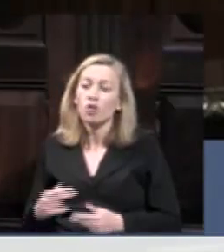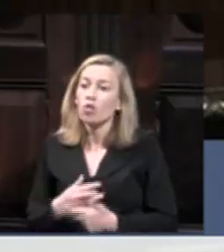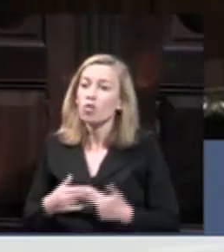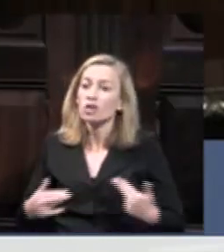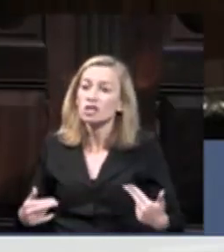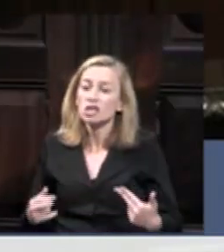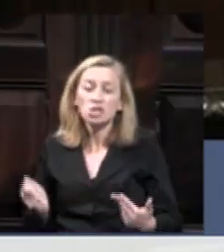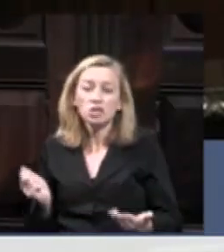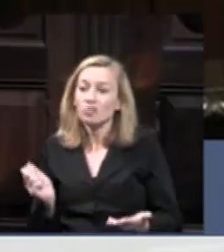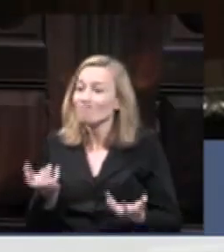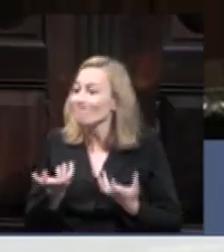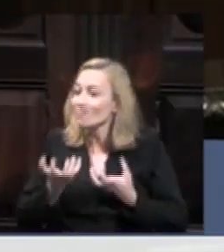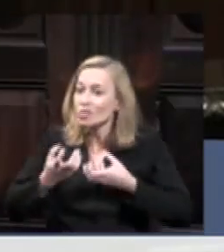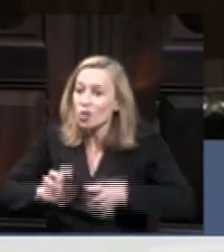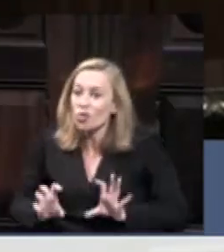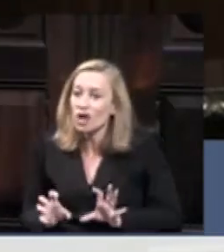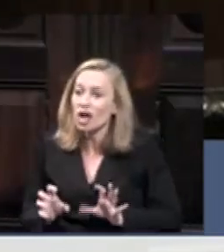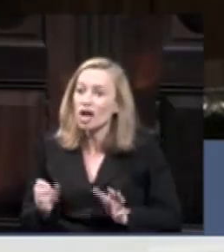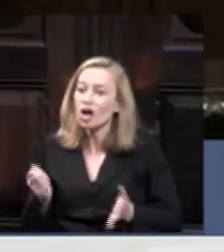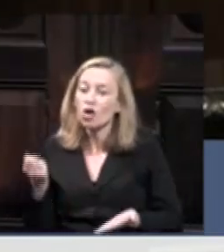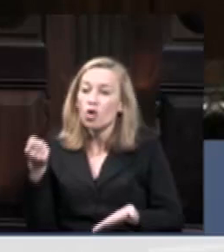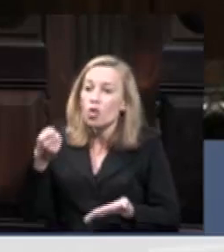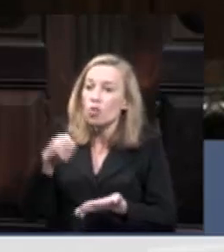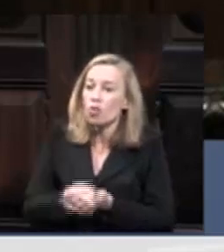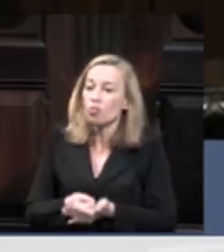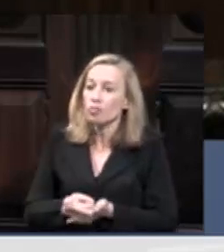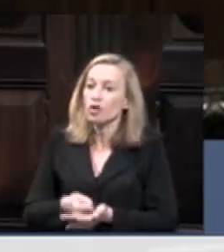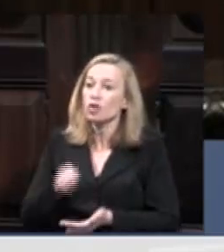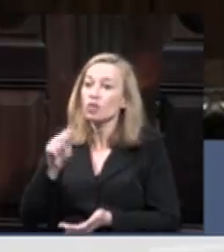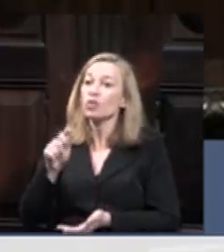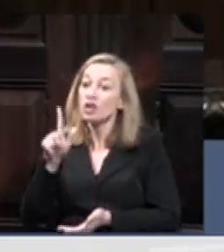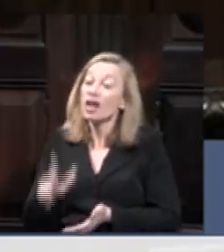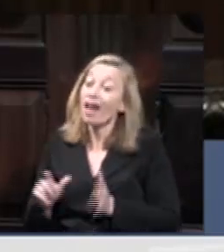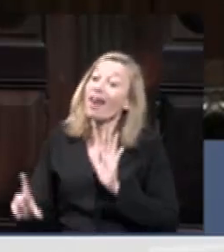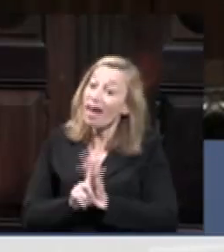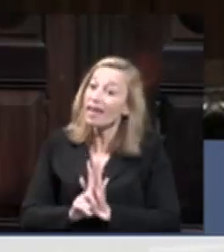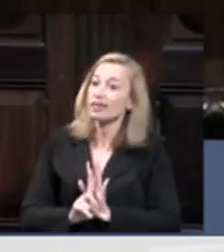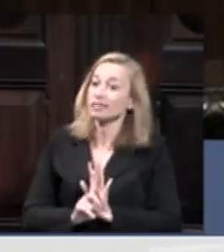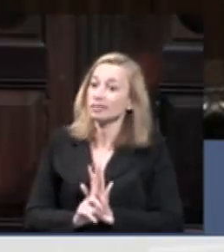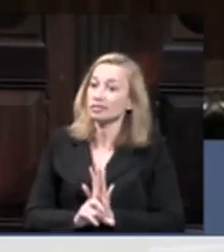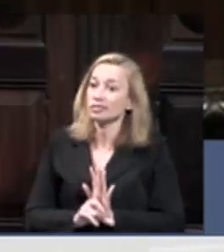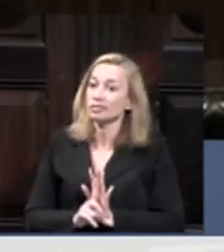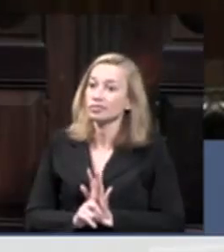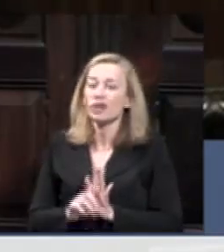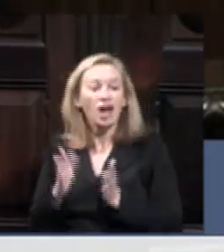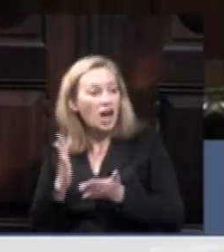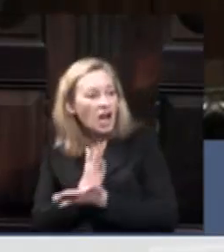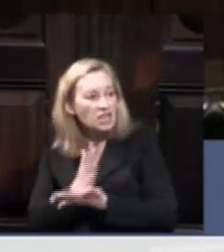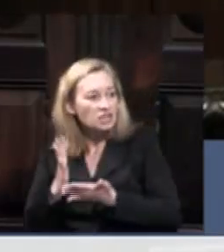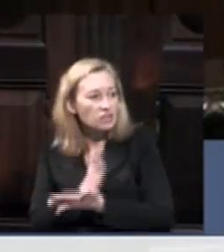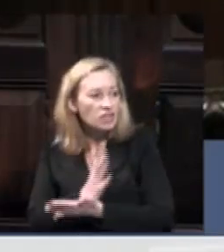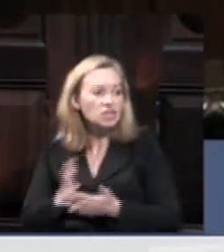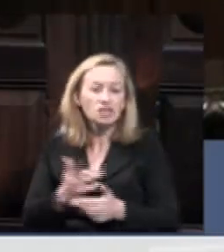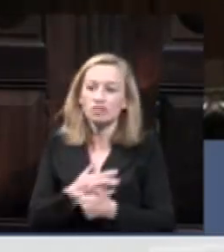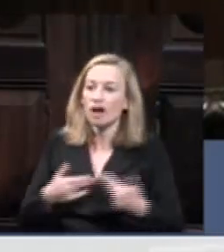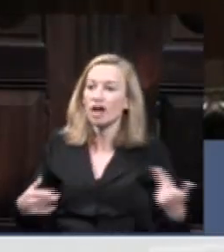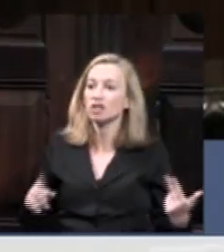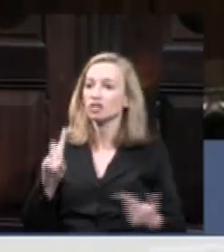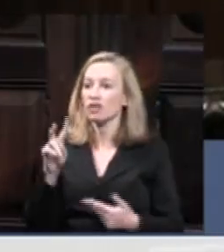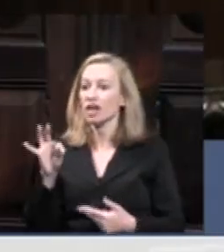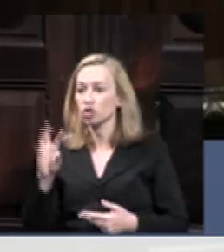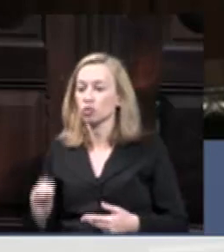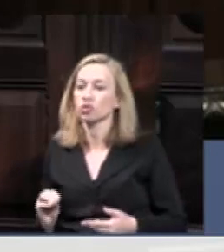cumprir leis sancionadas no Estado ou promulgadas pela Assembleia Legislativa, muitas vezes decorrentes de vetos derrubados